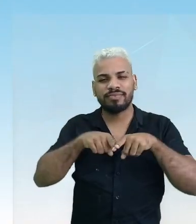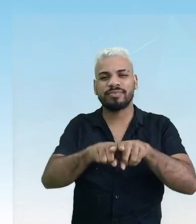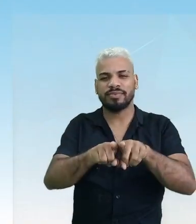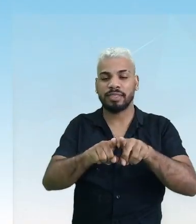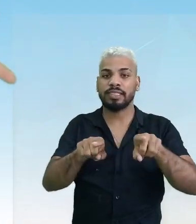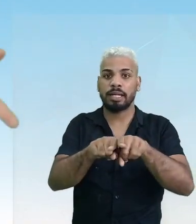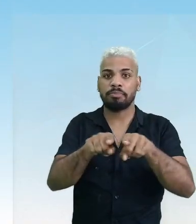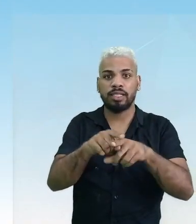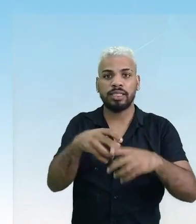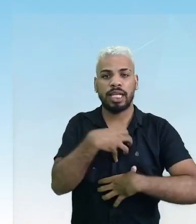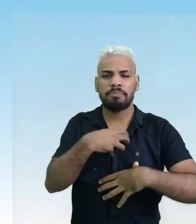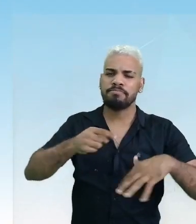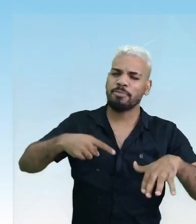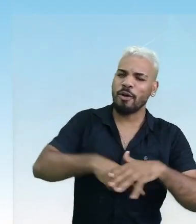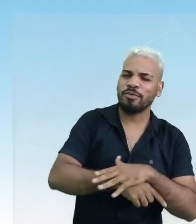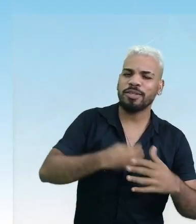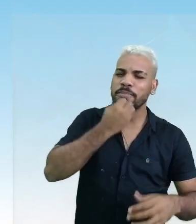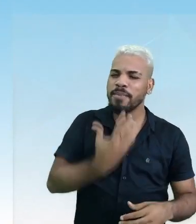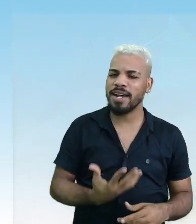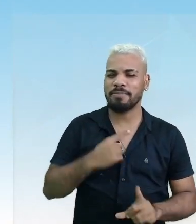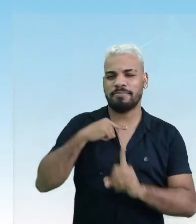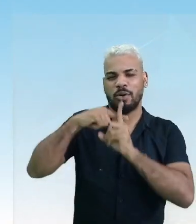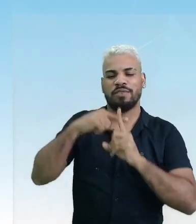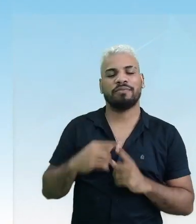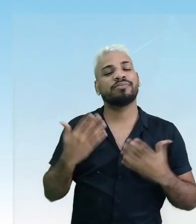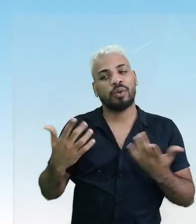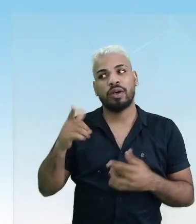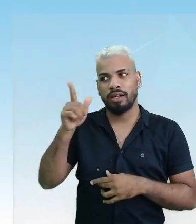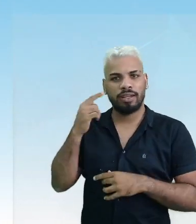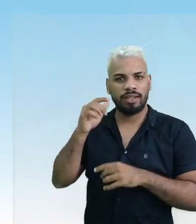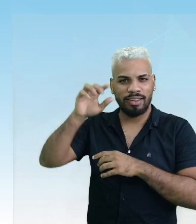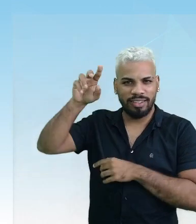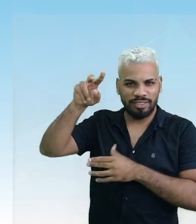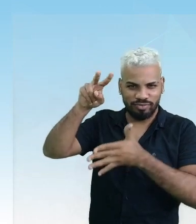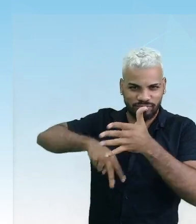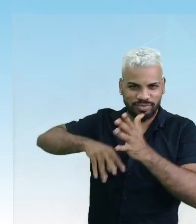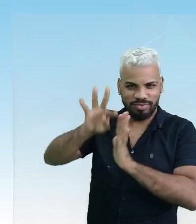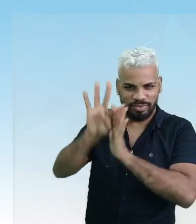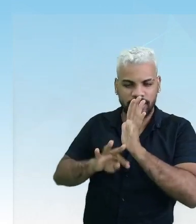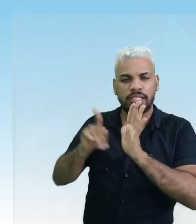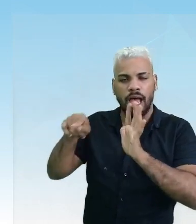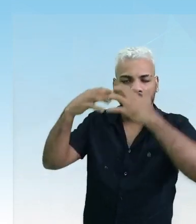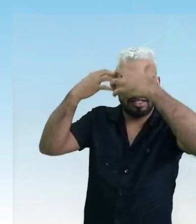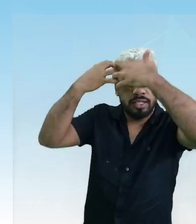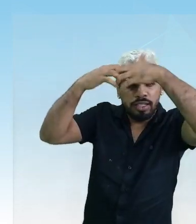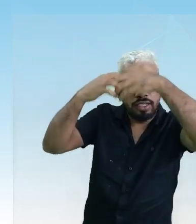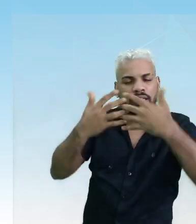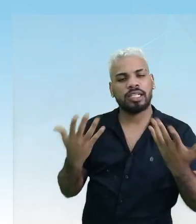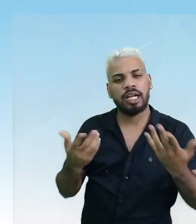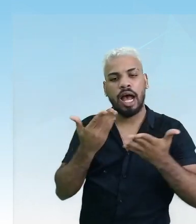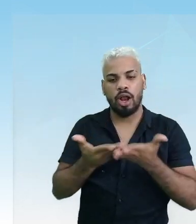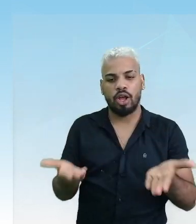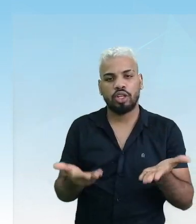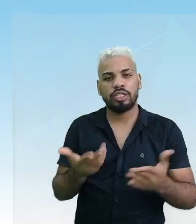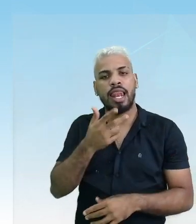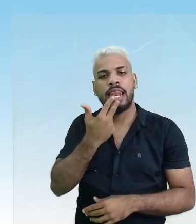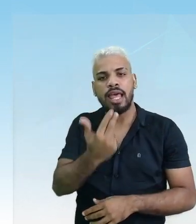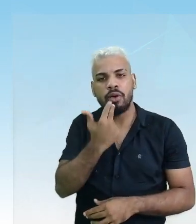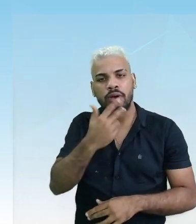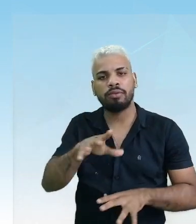um pensamento que nos leva a entender justamente para a aula de hoje, dominar a língua.